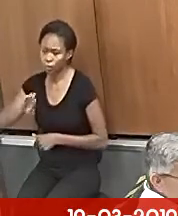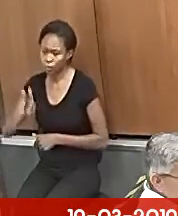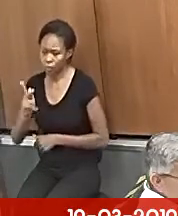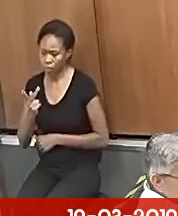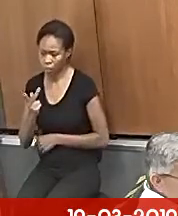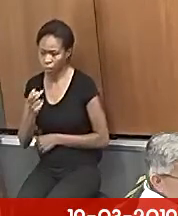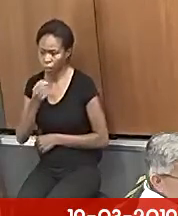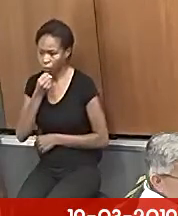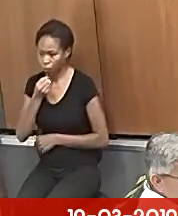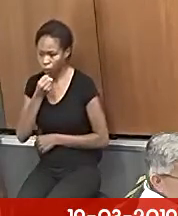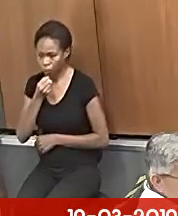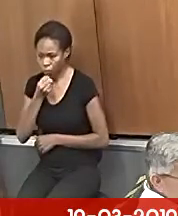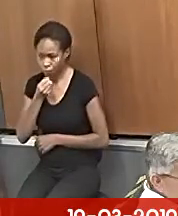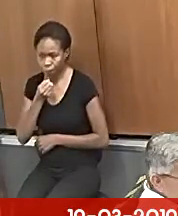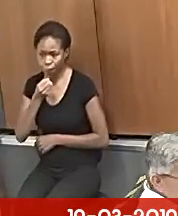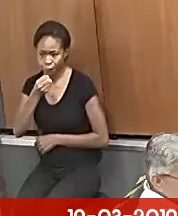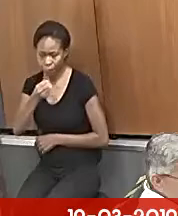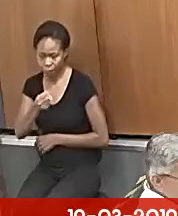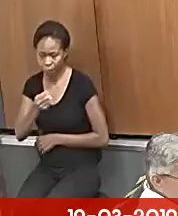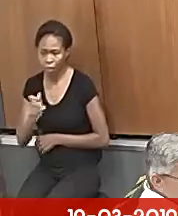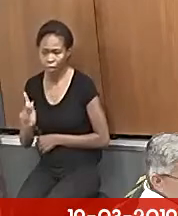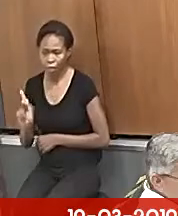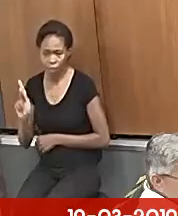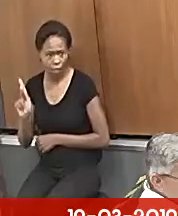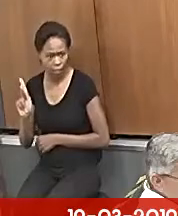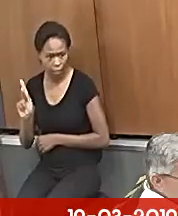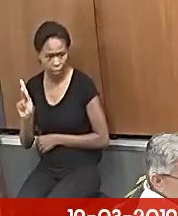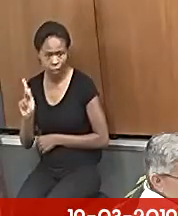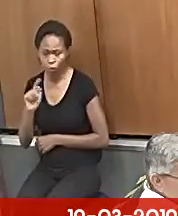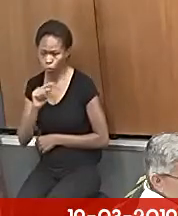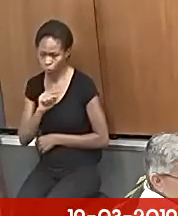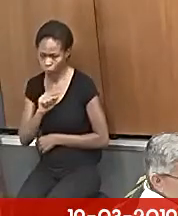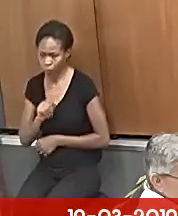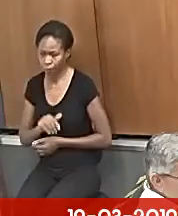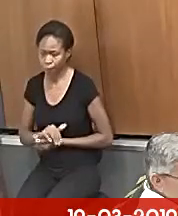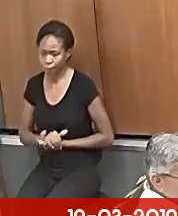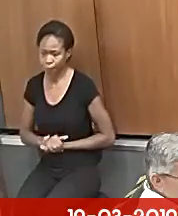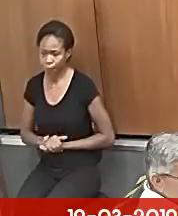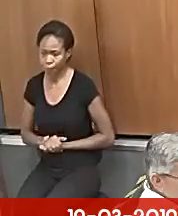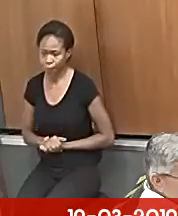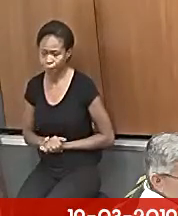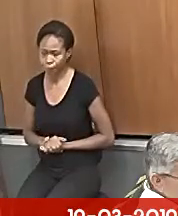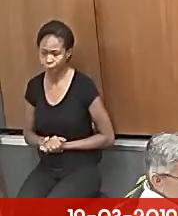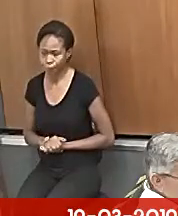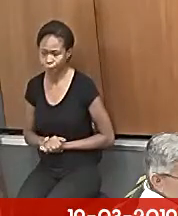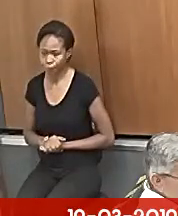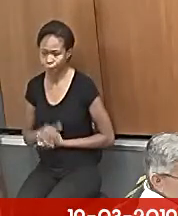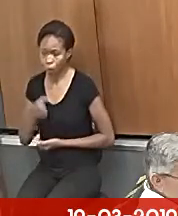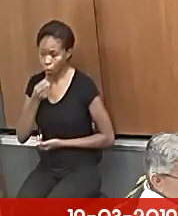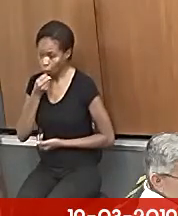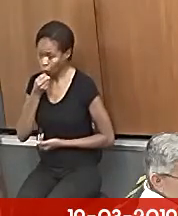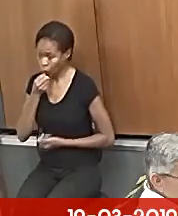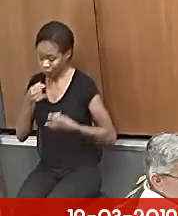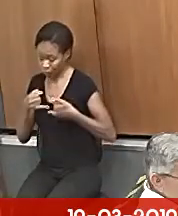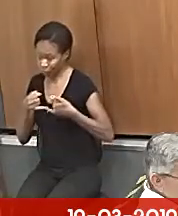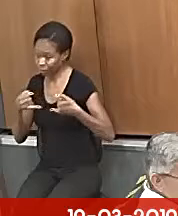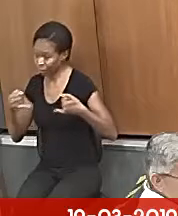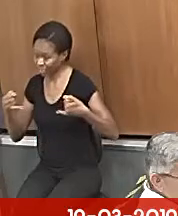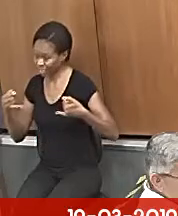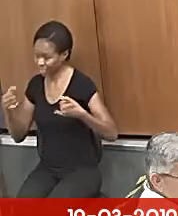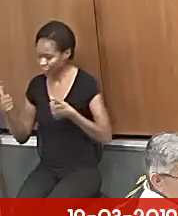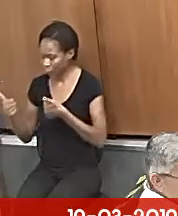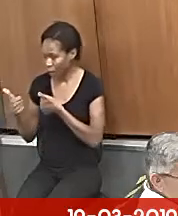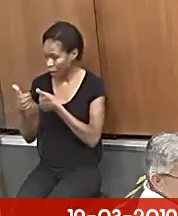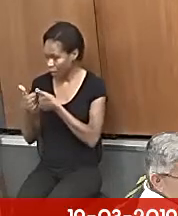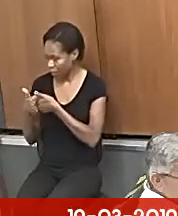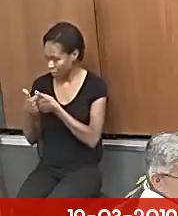prefere o microfone sem fio para mais perto a senhora que chegar a esse e se atende a senhora acha bem pertinho se ela precisar do